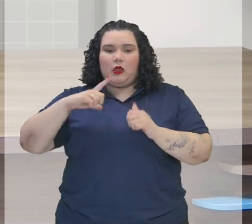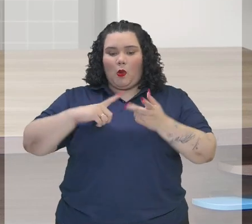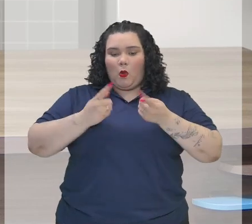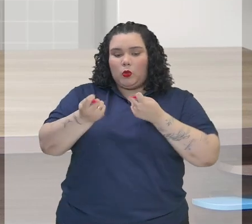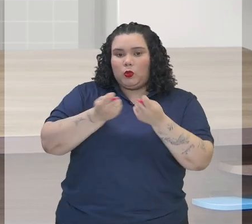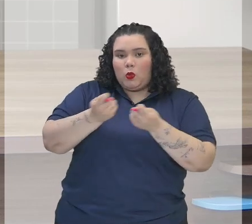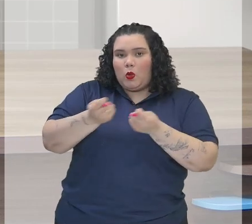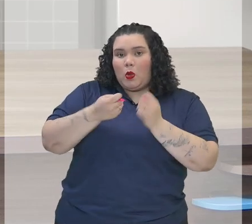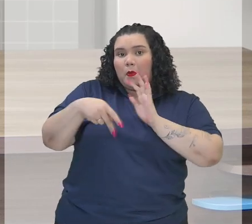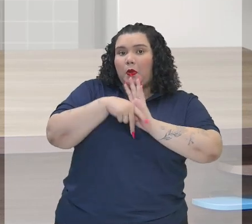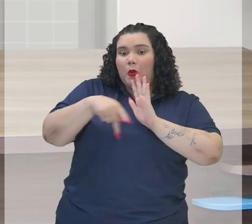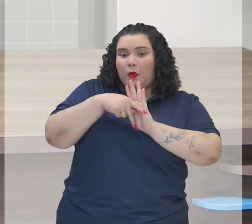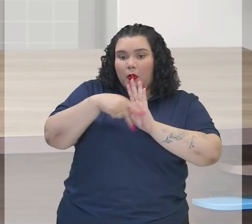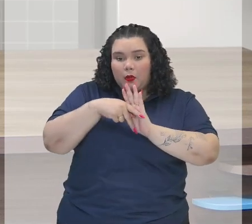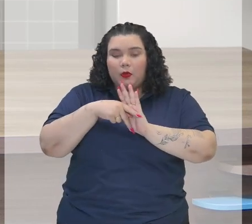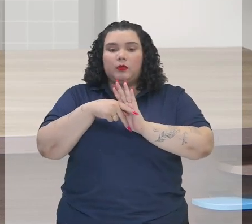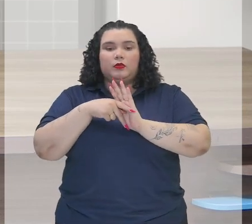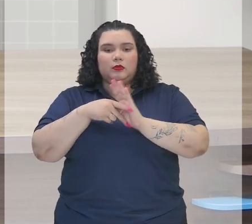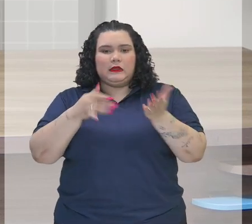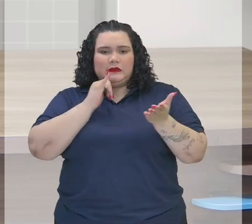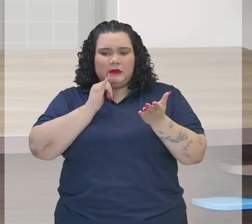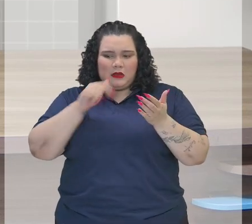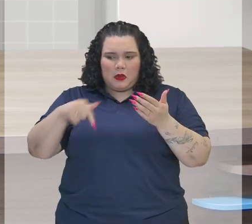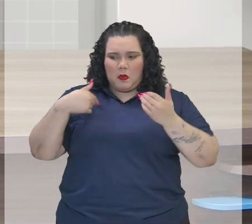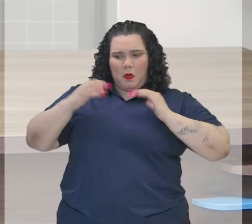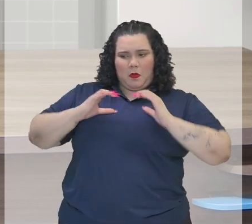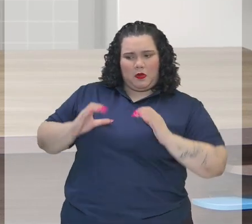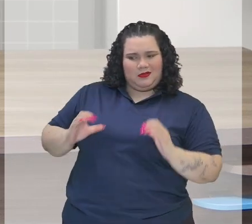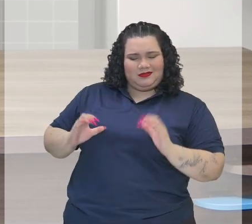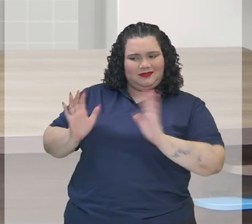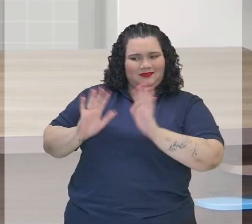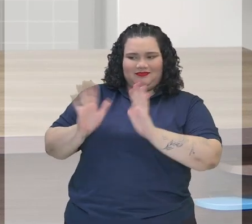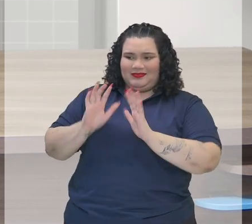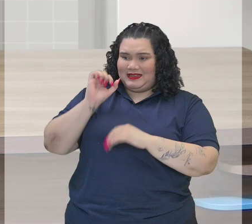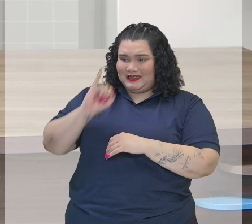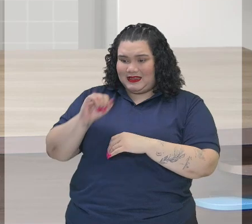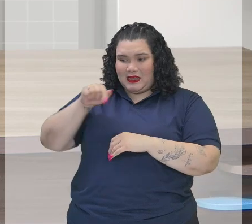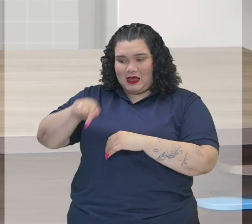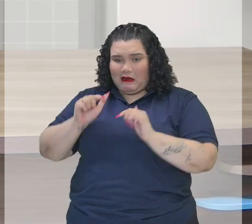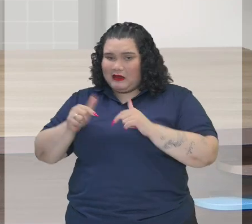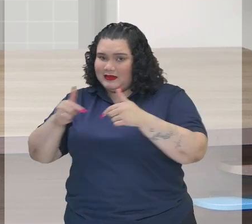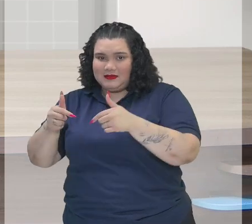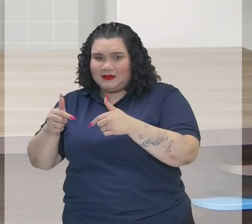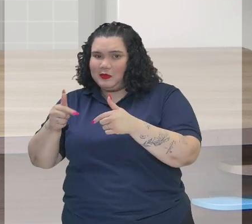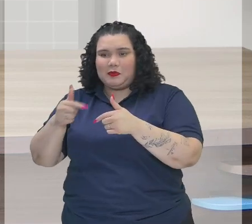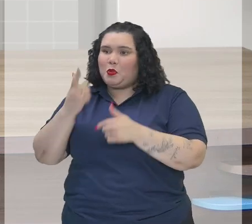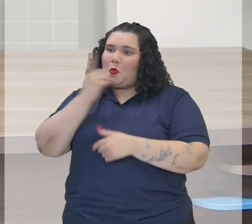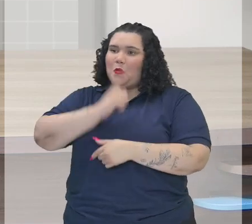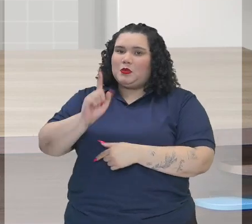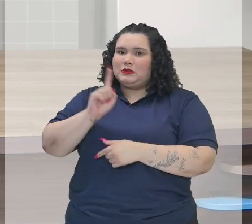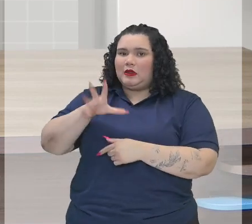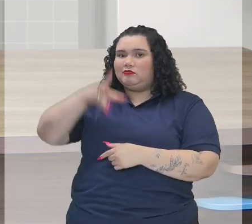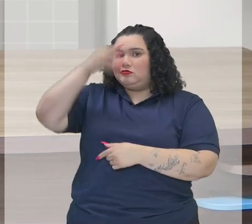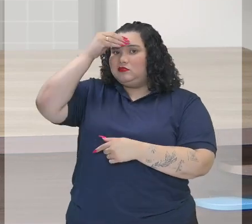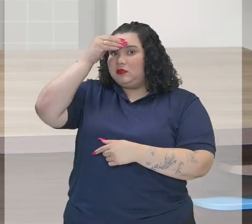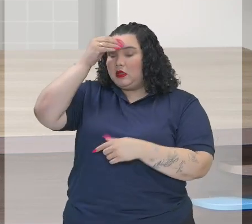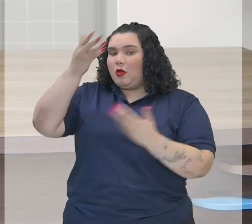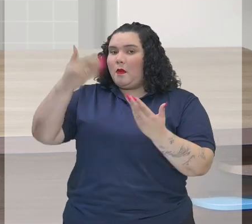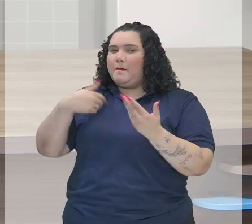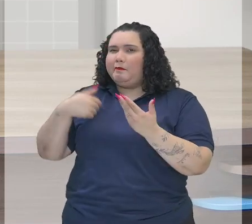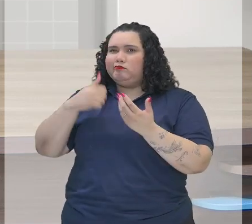para ter aqueles comportamentos. Não, esse comportamento aqui, eu sei que se eu fizer assim, eu não vou conseguir aprender. Então, eu vou mudar o